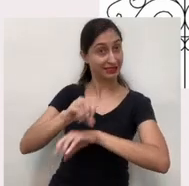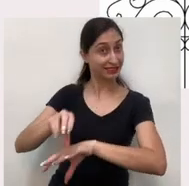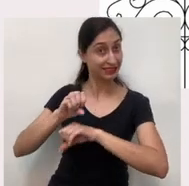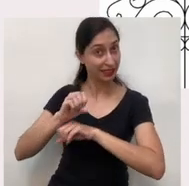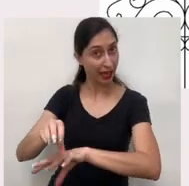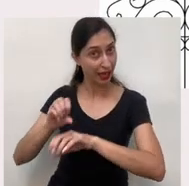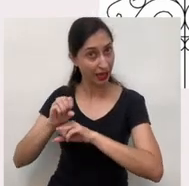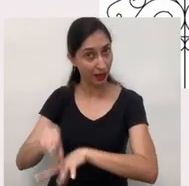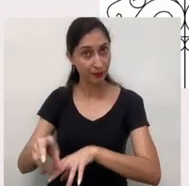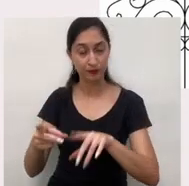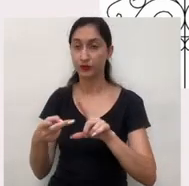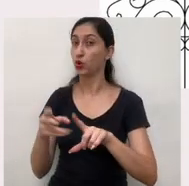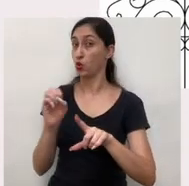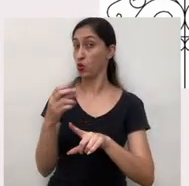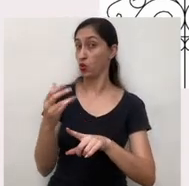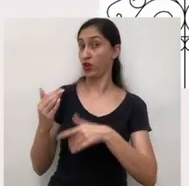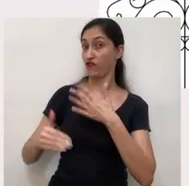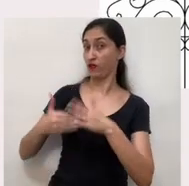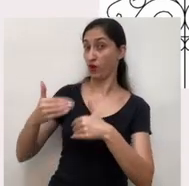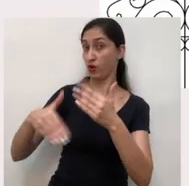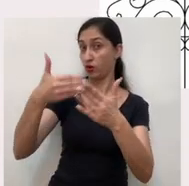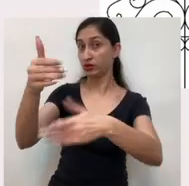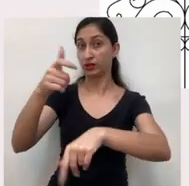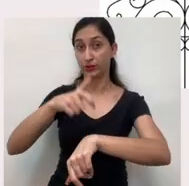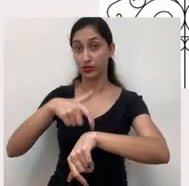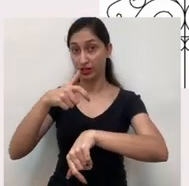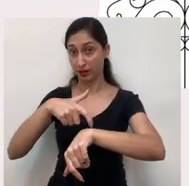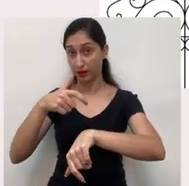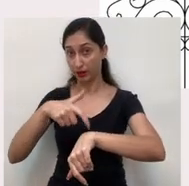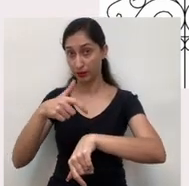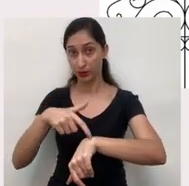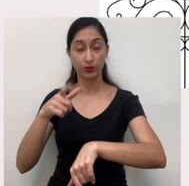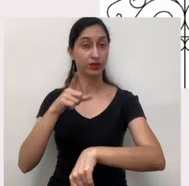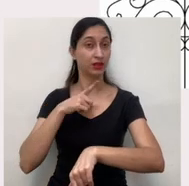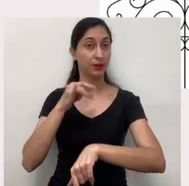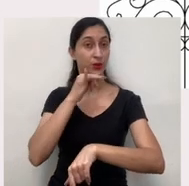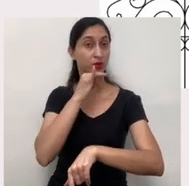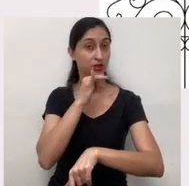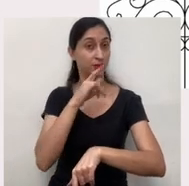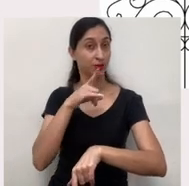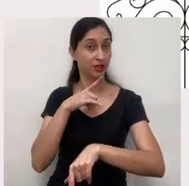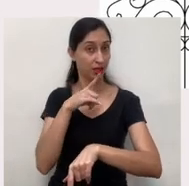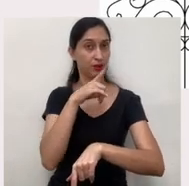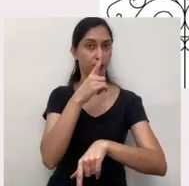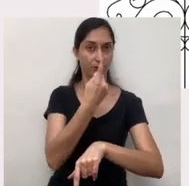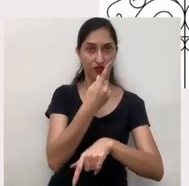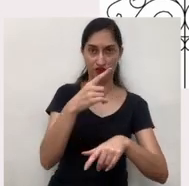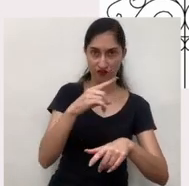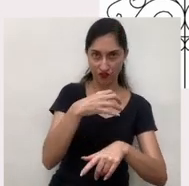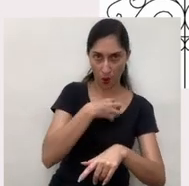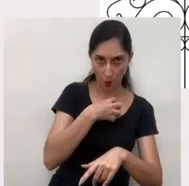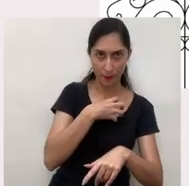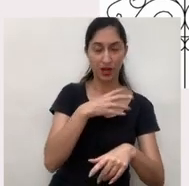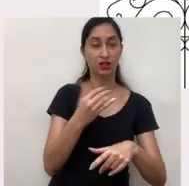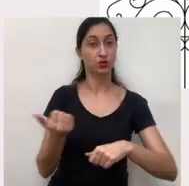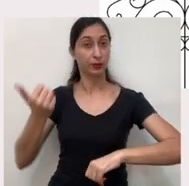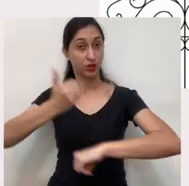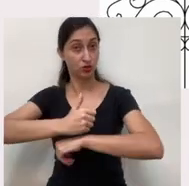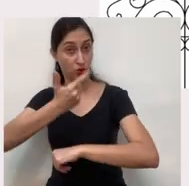ou mesmo de uma evolução cronológica, né, ou seja, que uma forma dá lugar à outra,